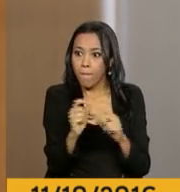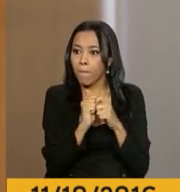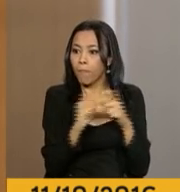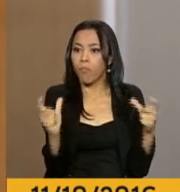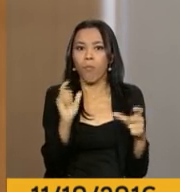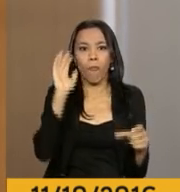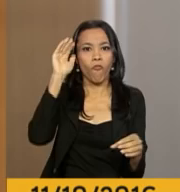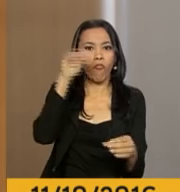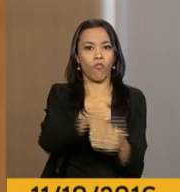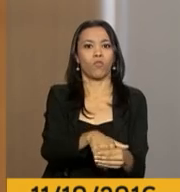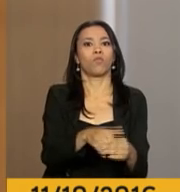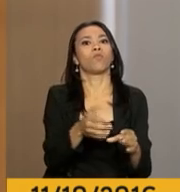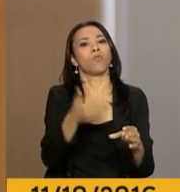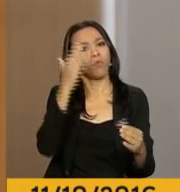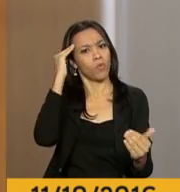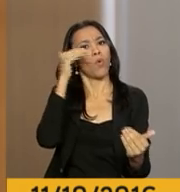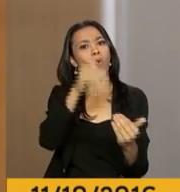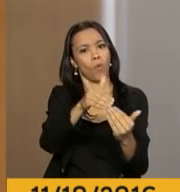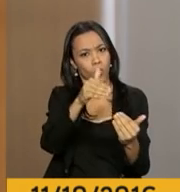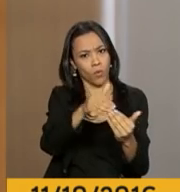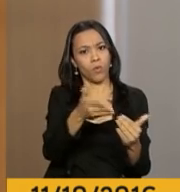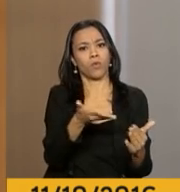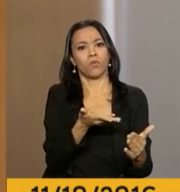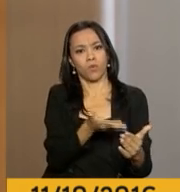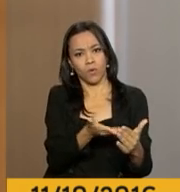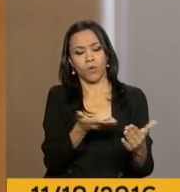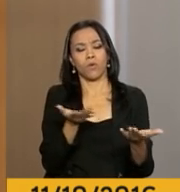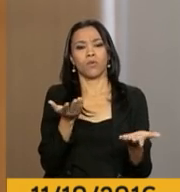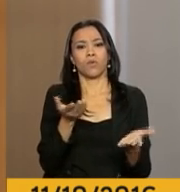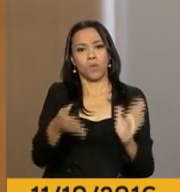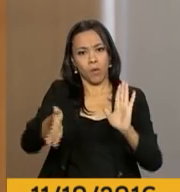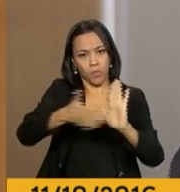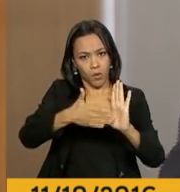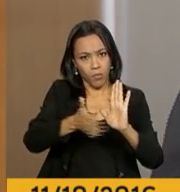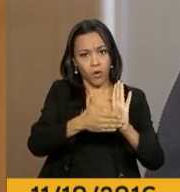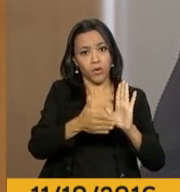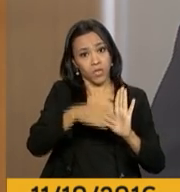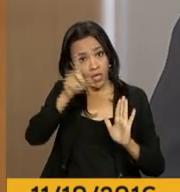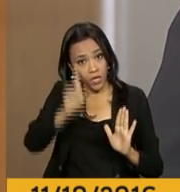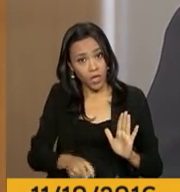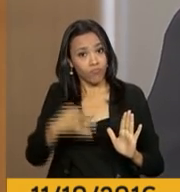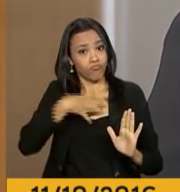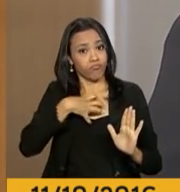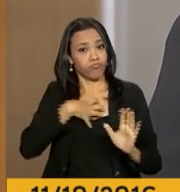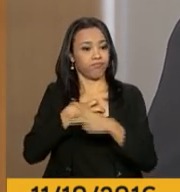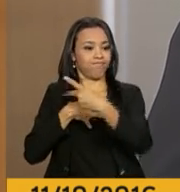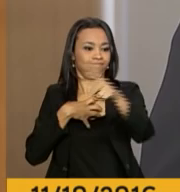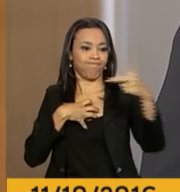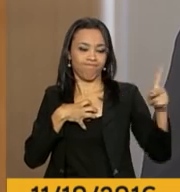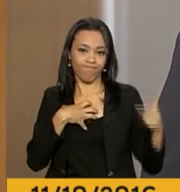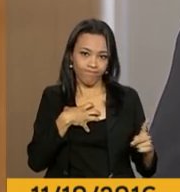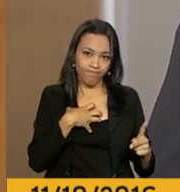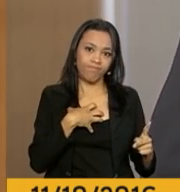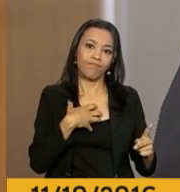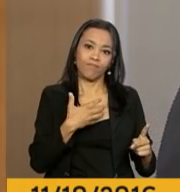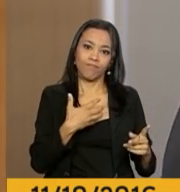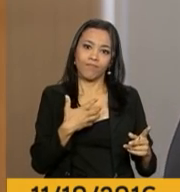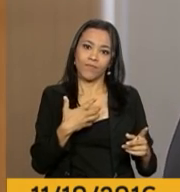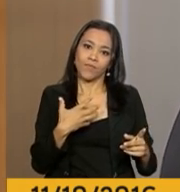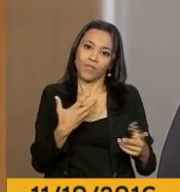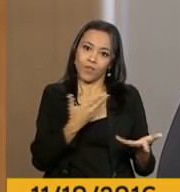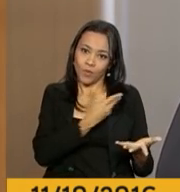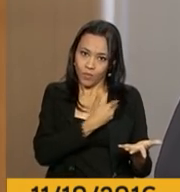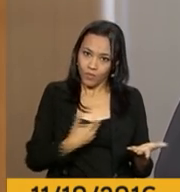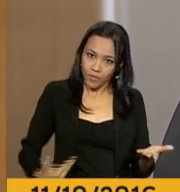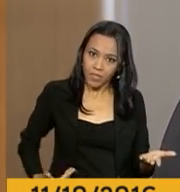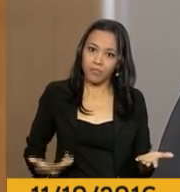aprovou esta este primeiro gesto governamental digamos assim eh de suposto